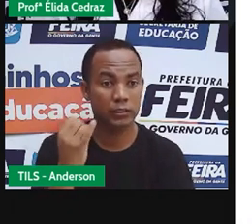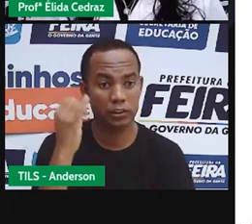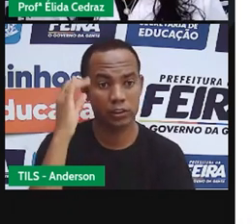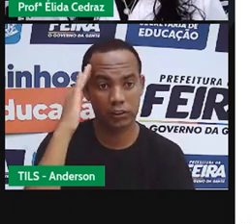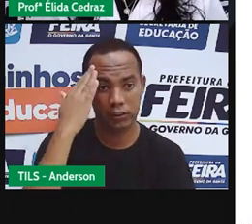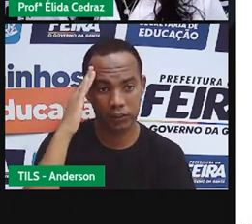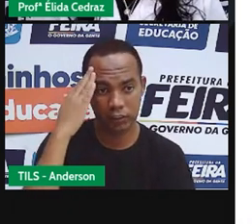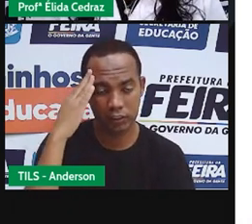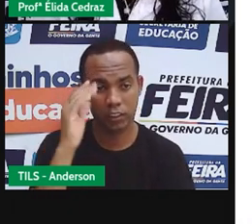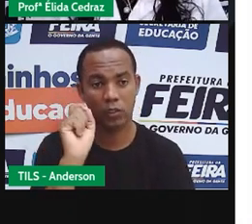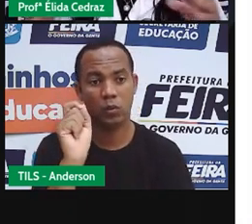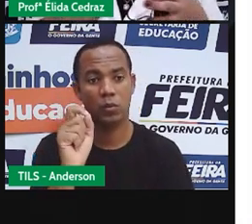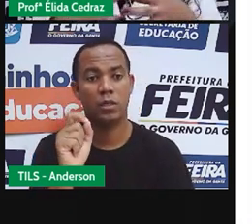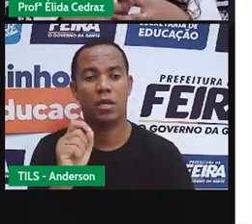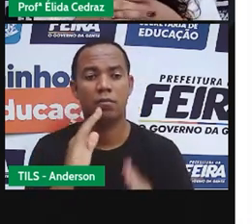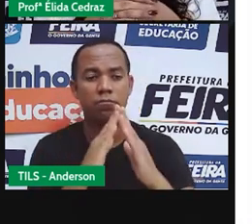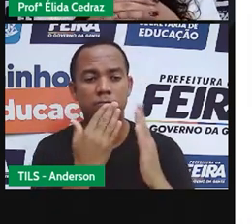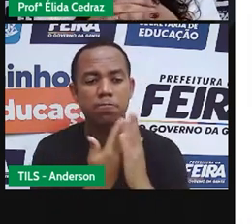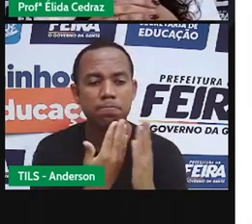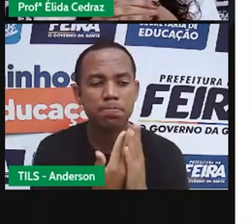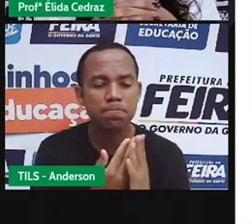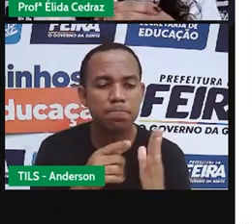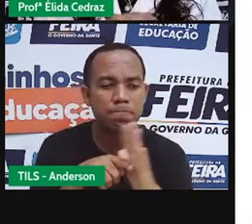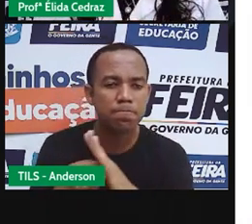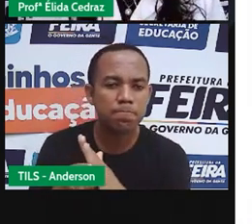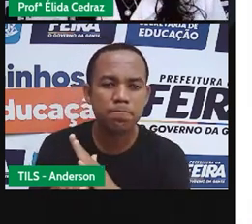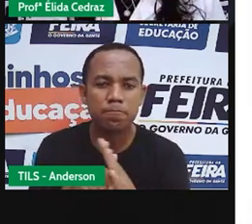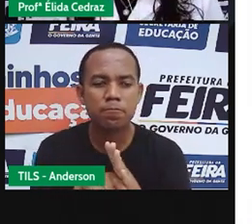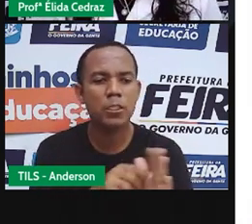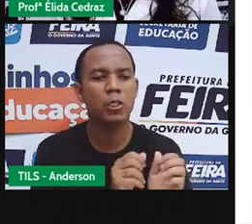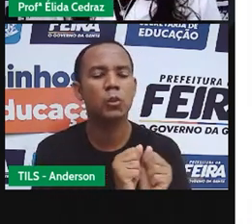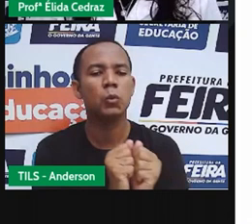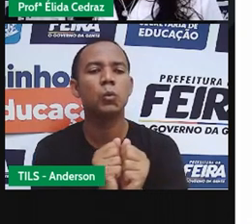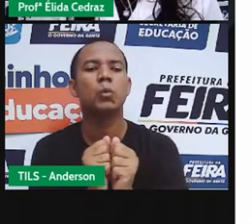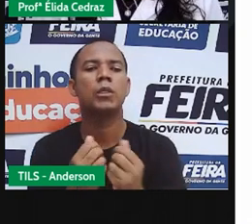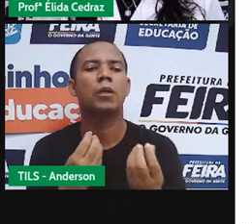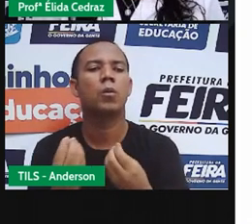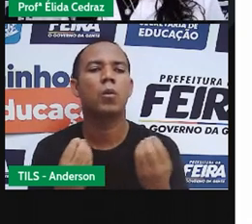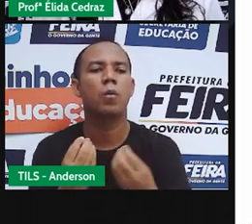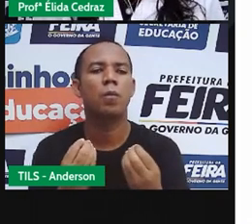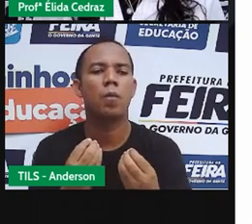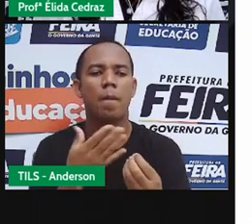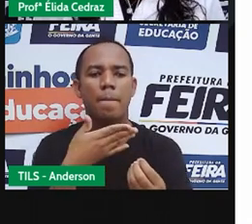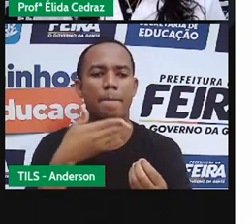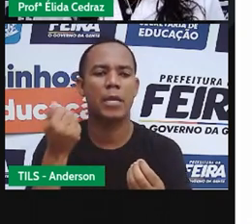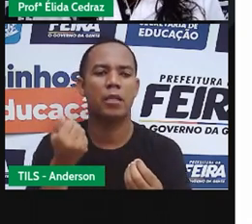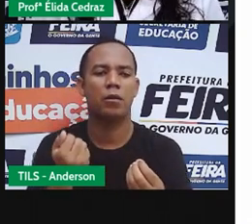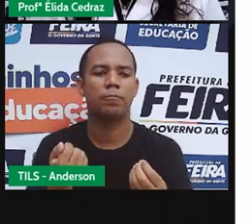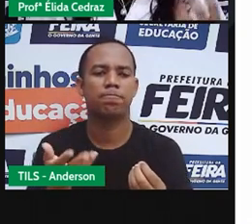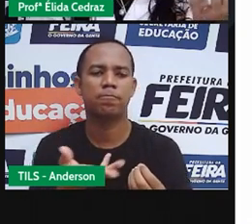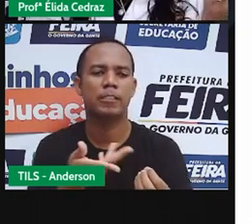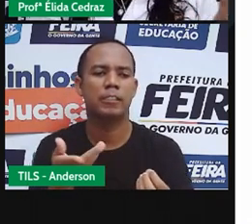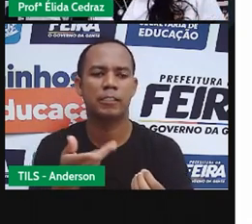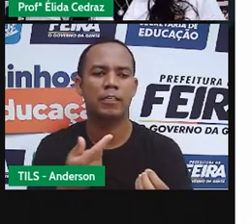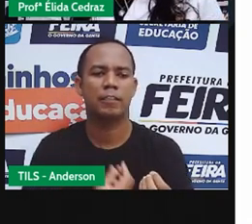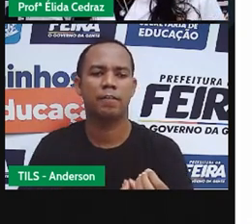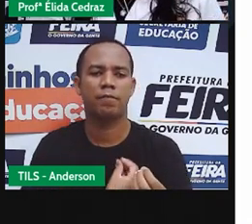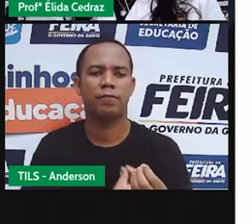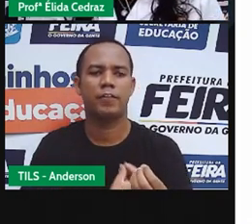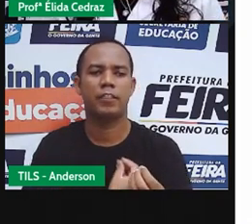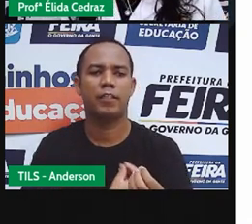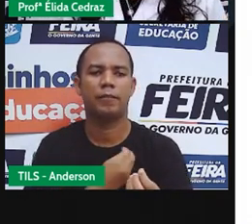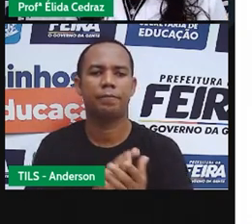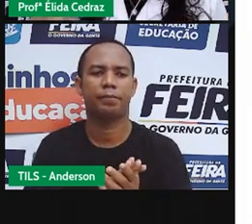essas atividades, elas se complementam, pois juntas garantem a qualidade de vida da comunidade.